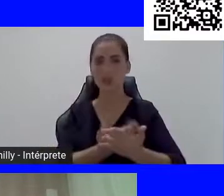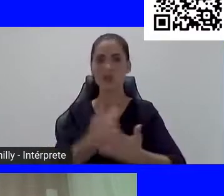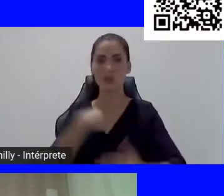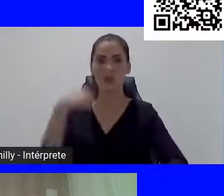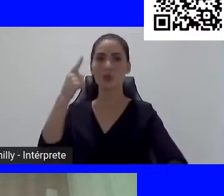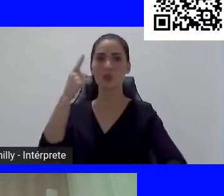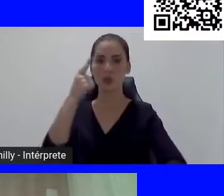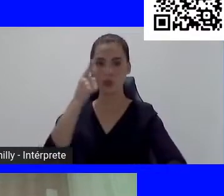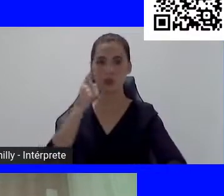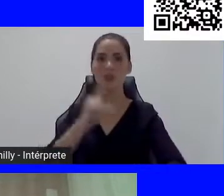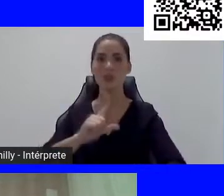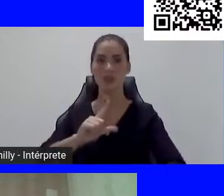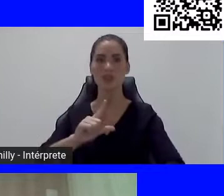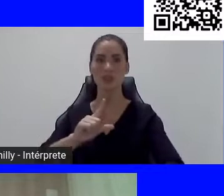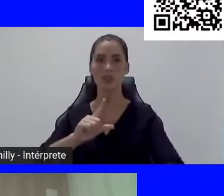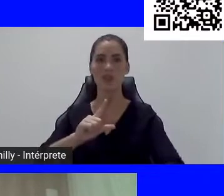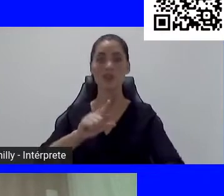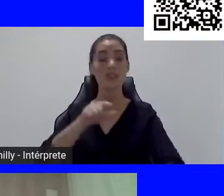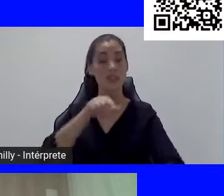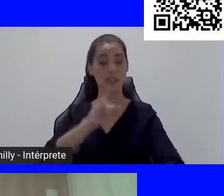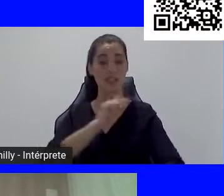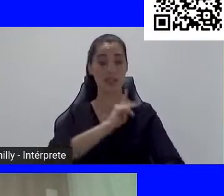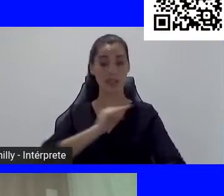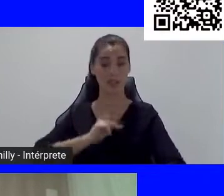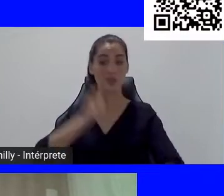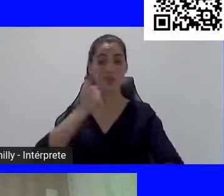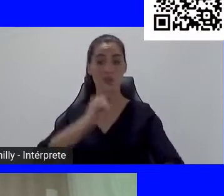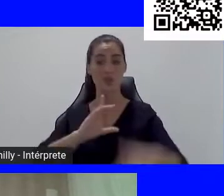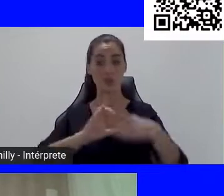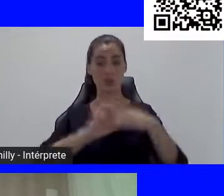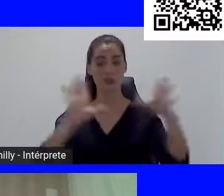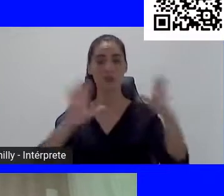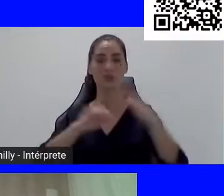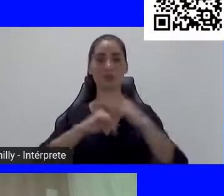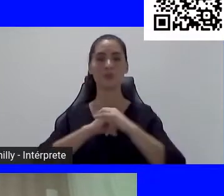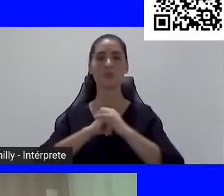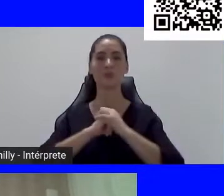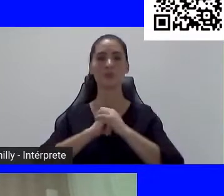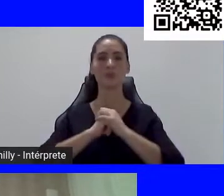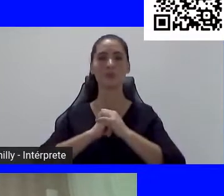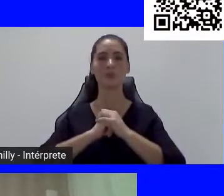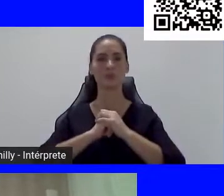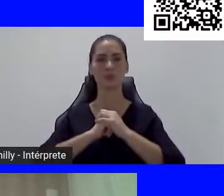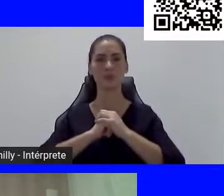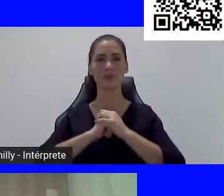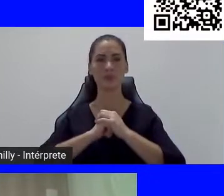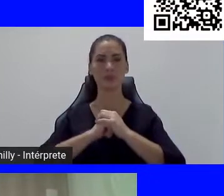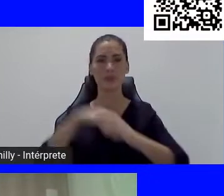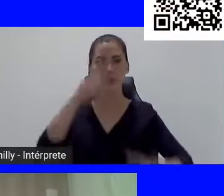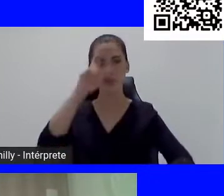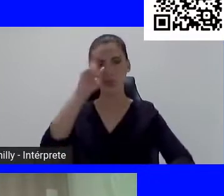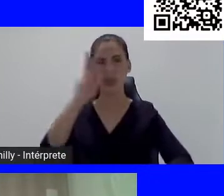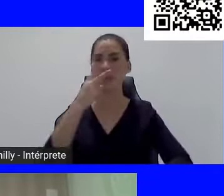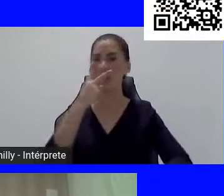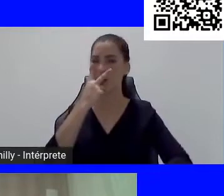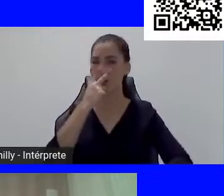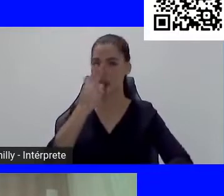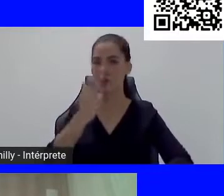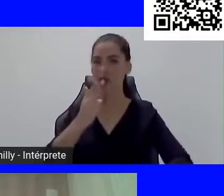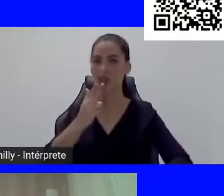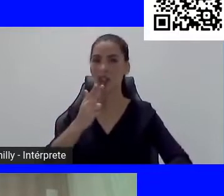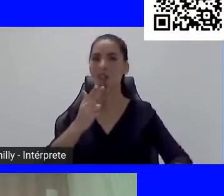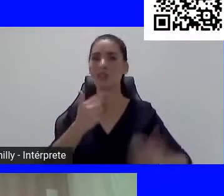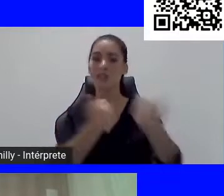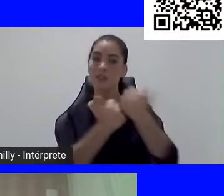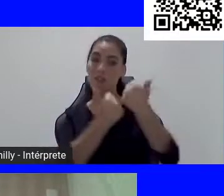ser escolhido pelo Centro Democrático. E a senhora admite, é uma possibilidade de ser vice, ou mesmo de disputar a reeleição ao Senado,